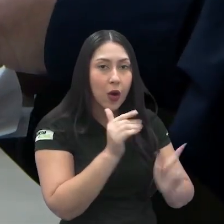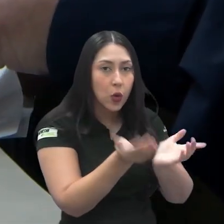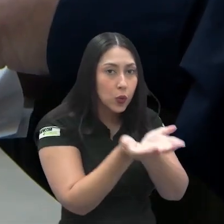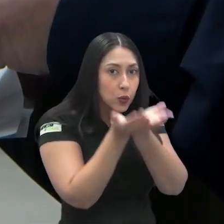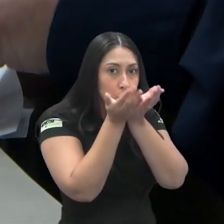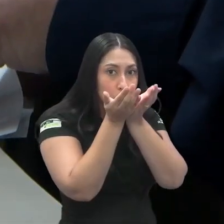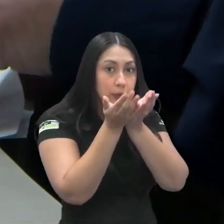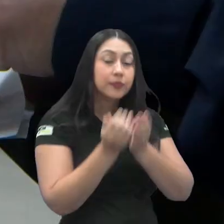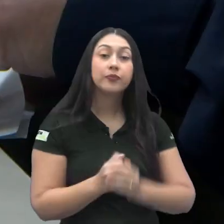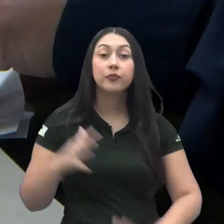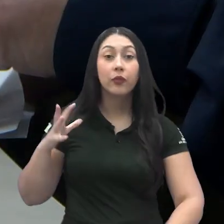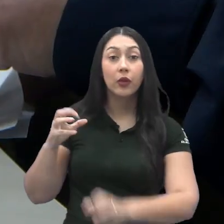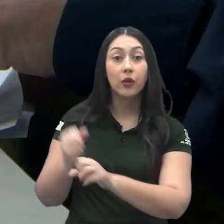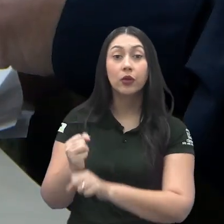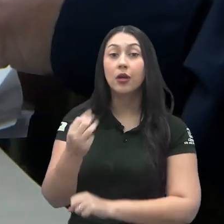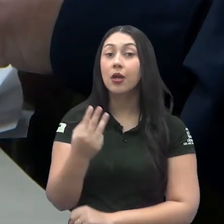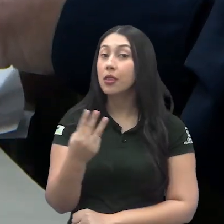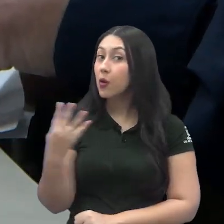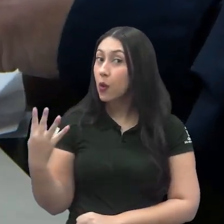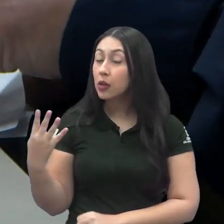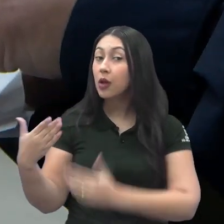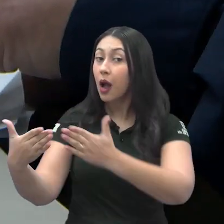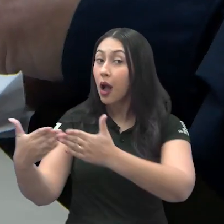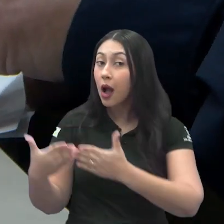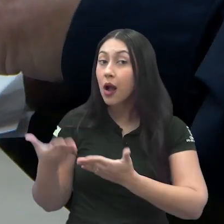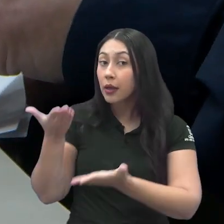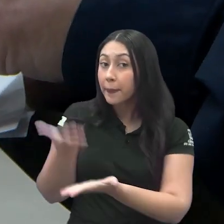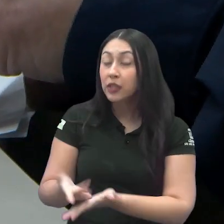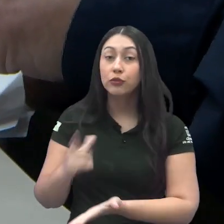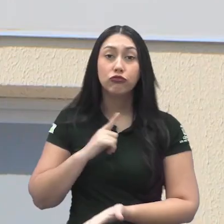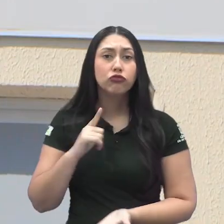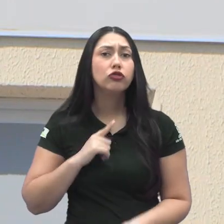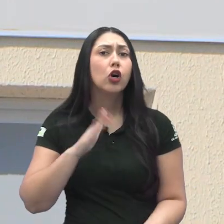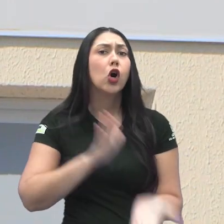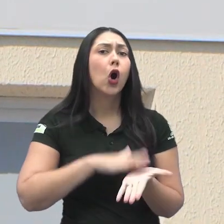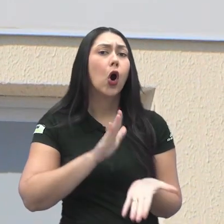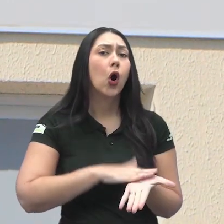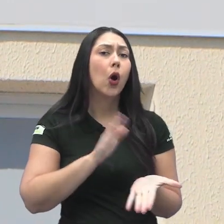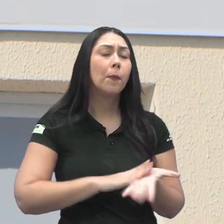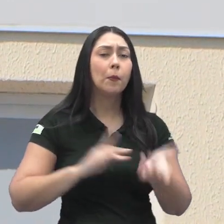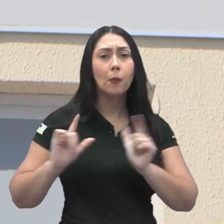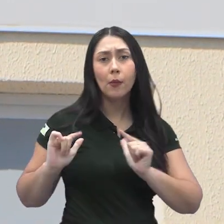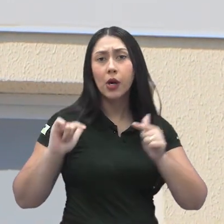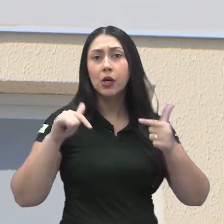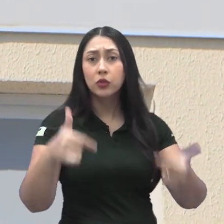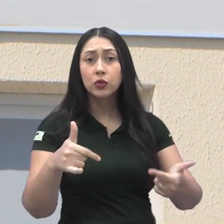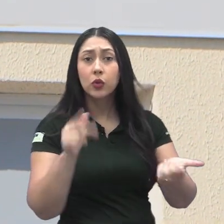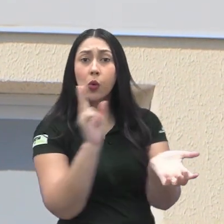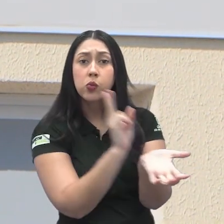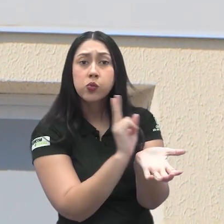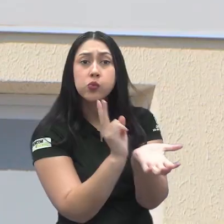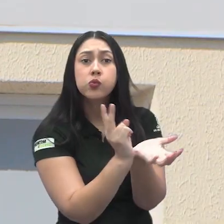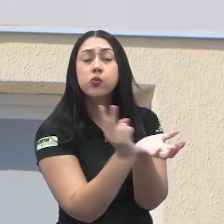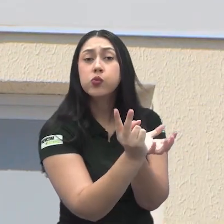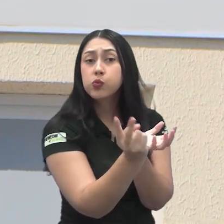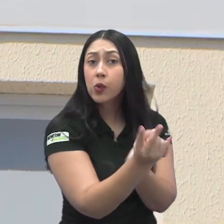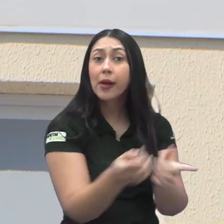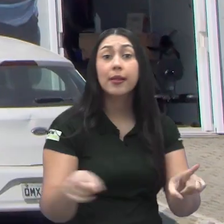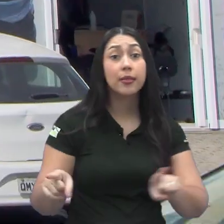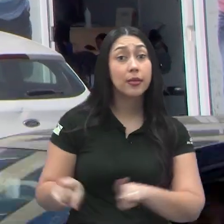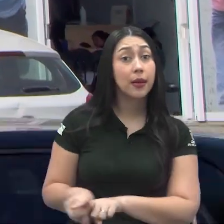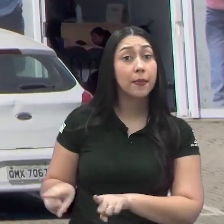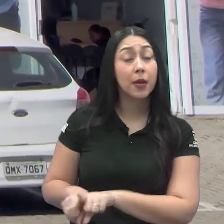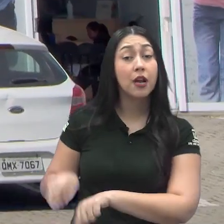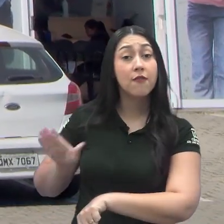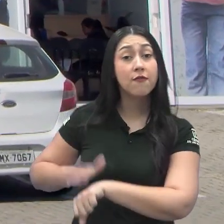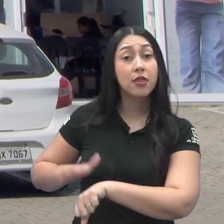os 34 requerimentos analisados estavam cobranças de ações preventivas do Conselho Tutelar